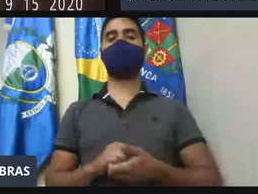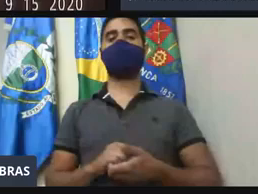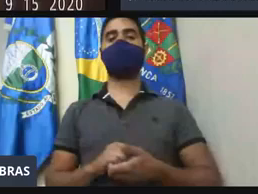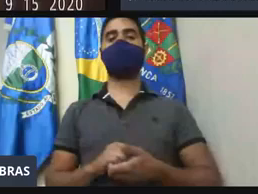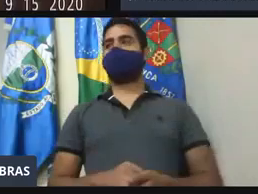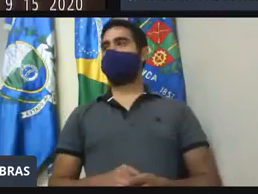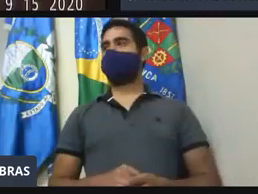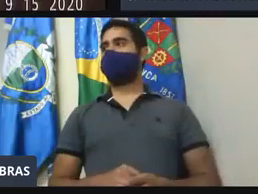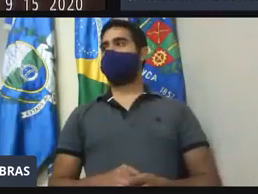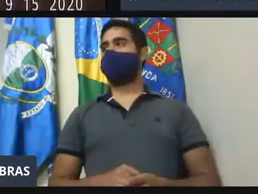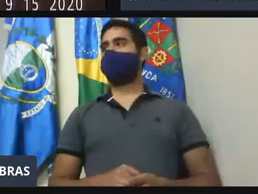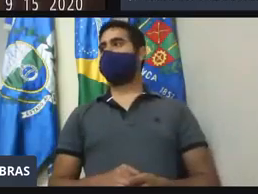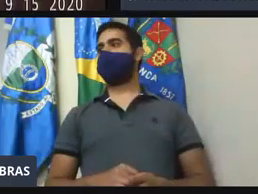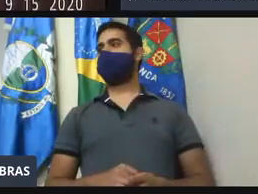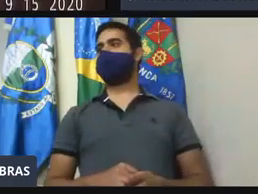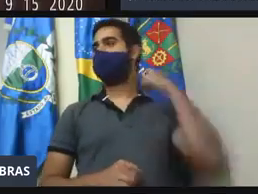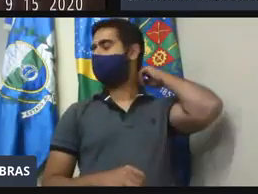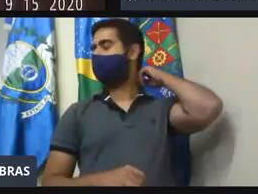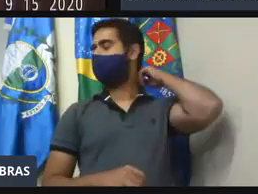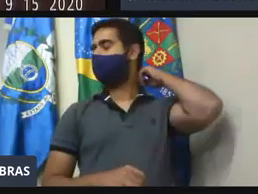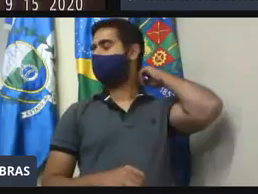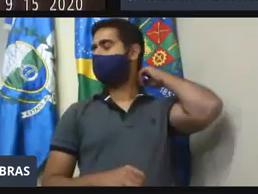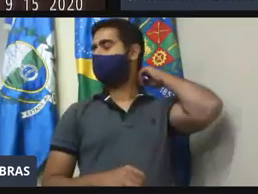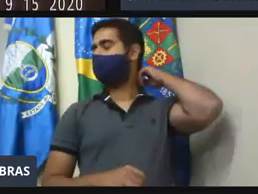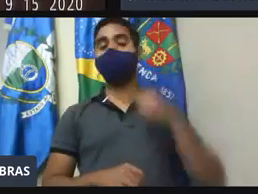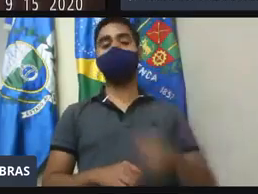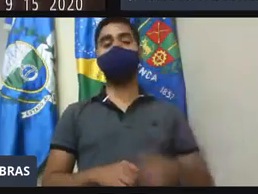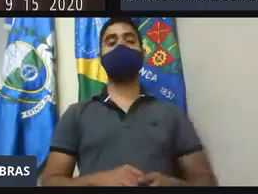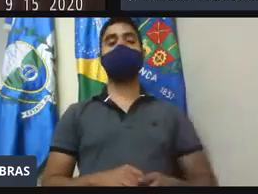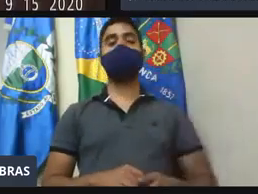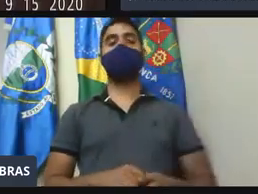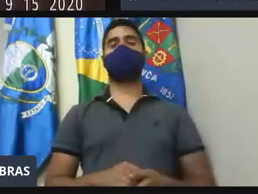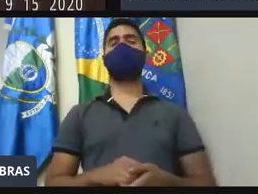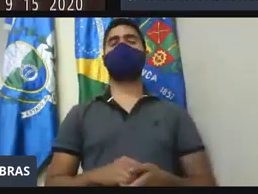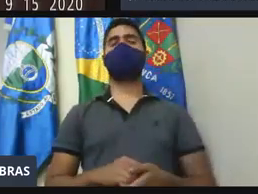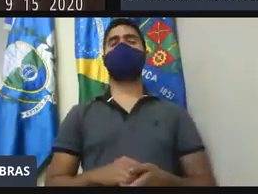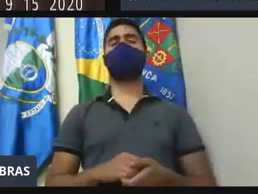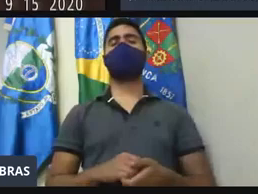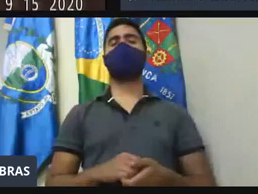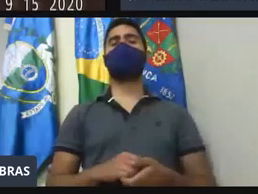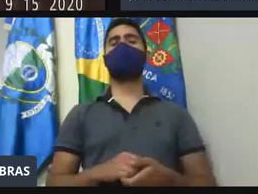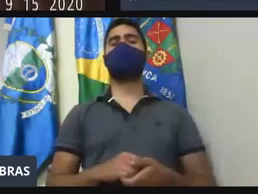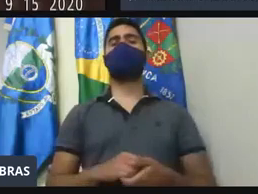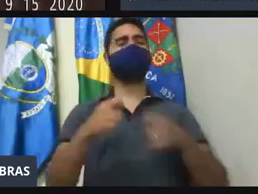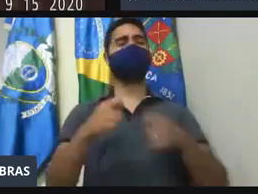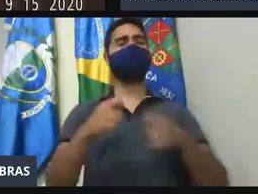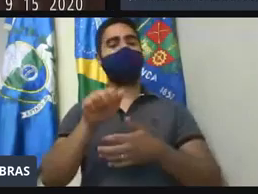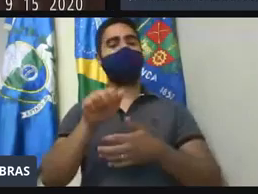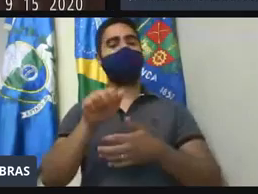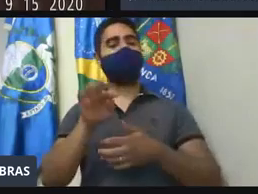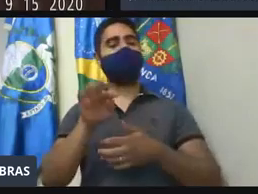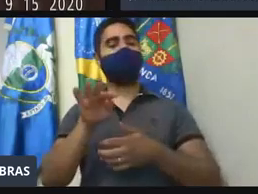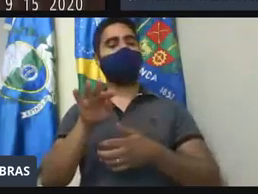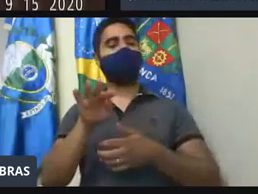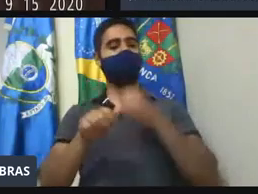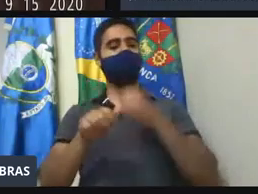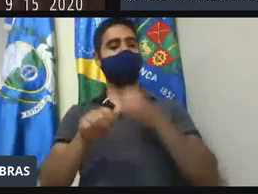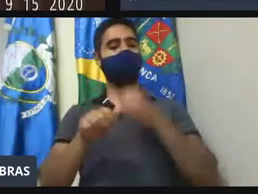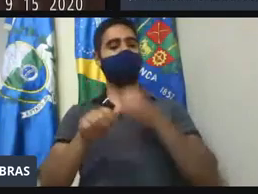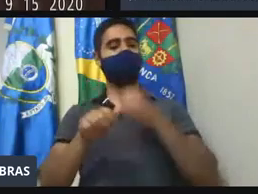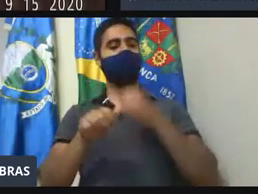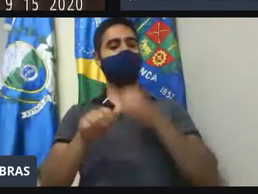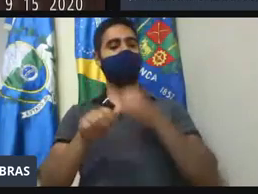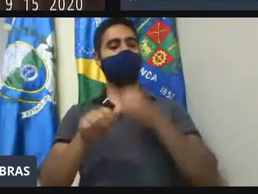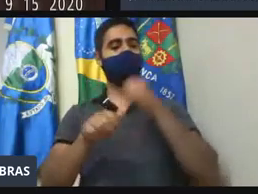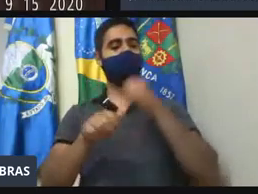Não tendo quem se oponha, a dispensa se encontra aprovada. Vamos agora fazer a leitura